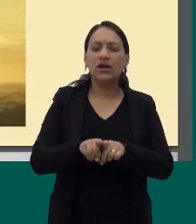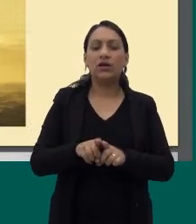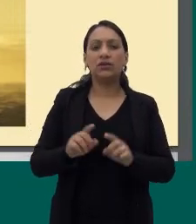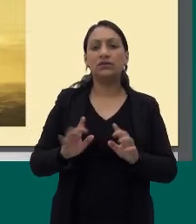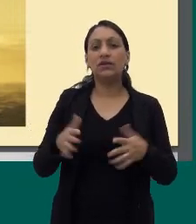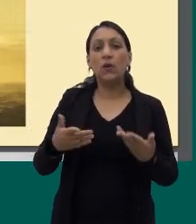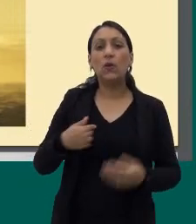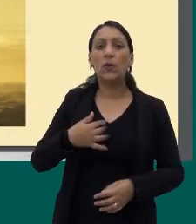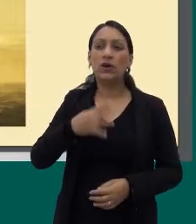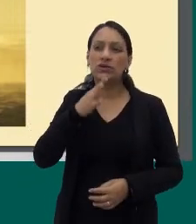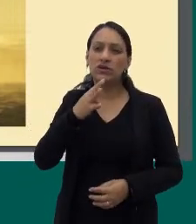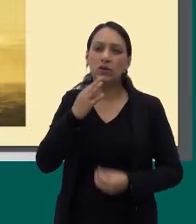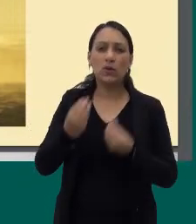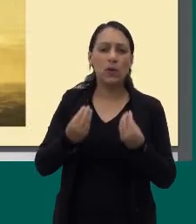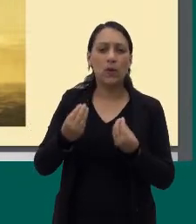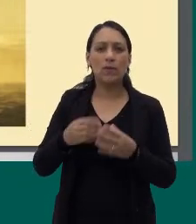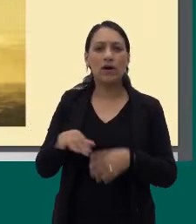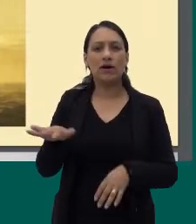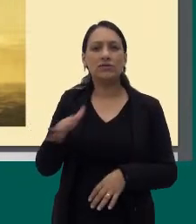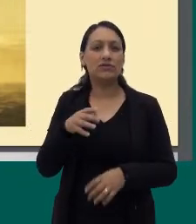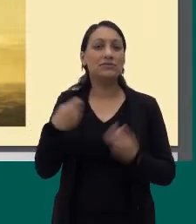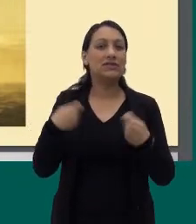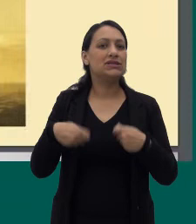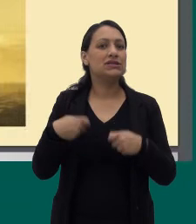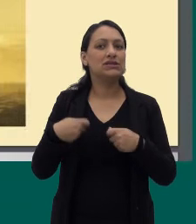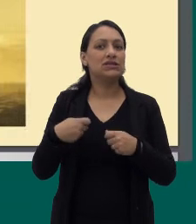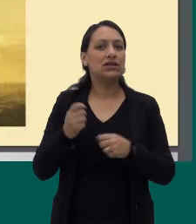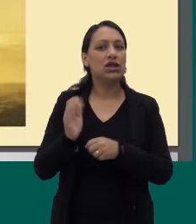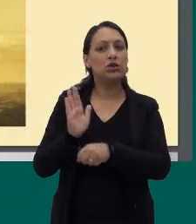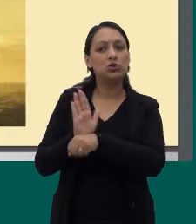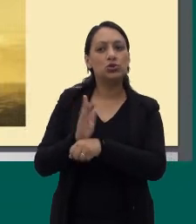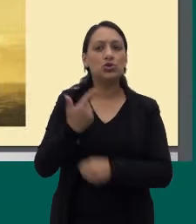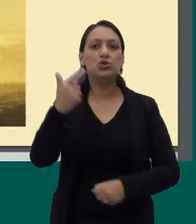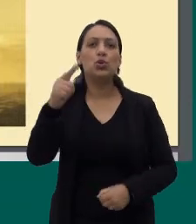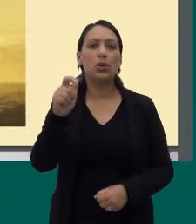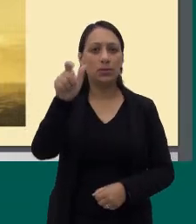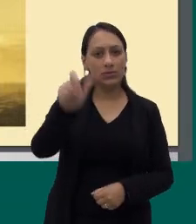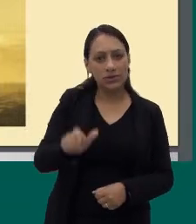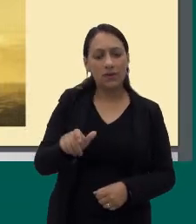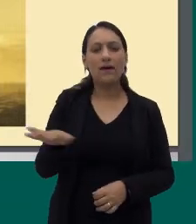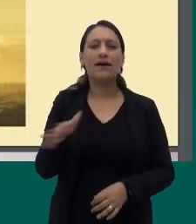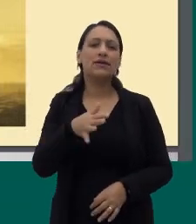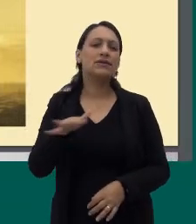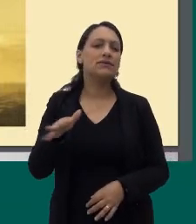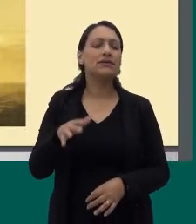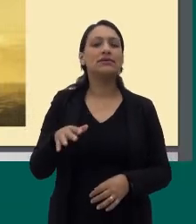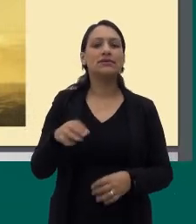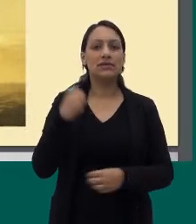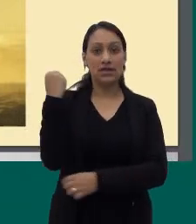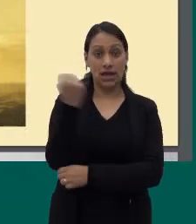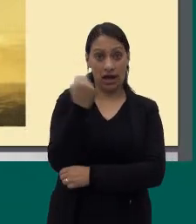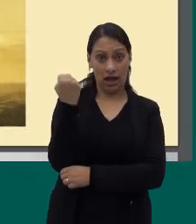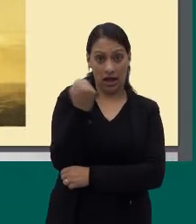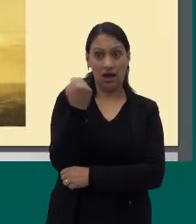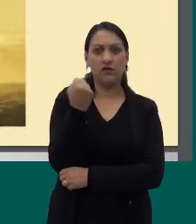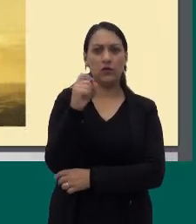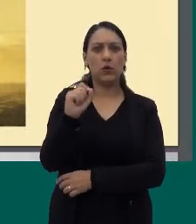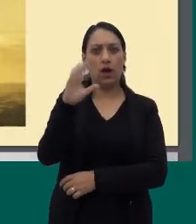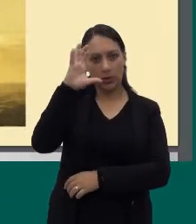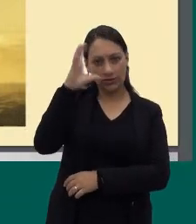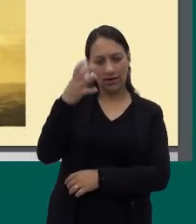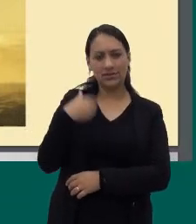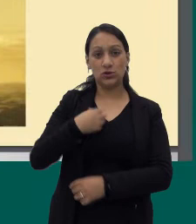desconhecido e que vai precisar de ajuda do outro. Né? Muitas vezes, nesses casos mais graves, onde o sujeito